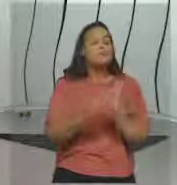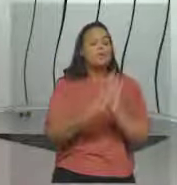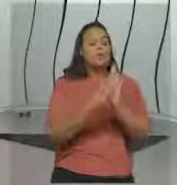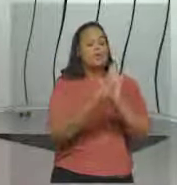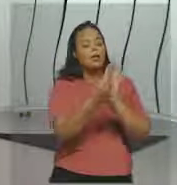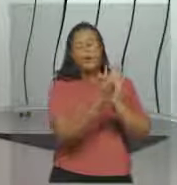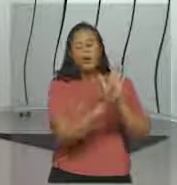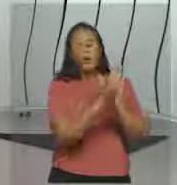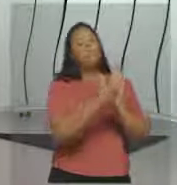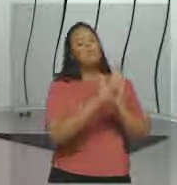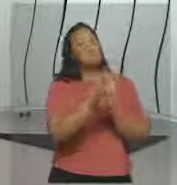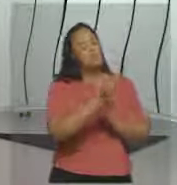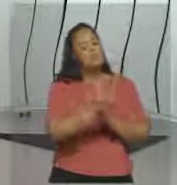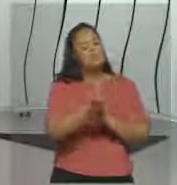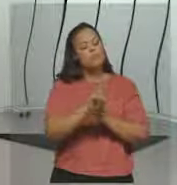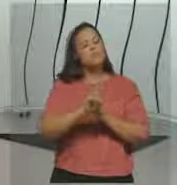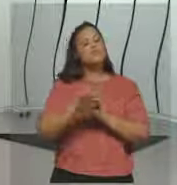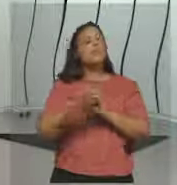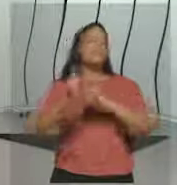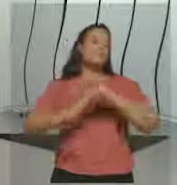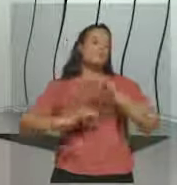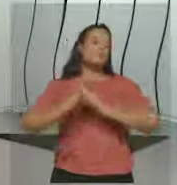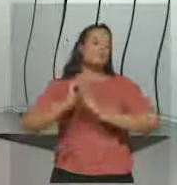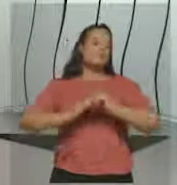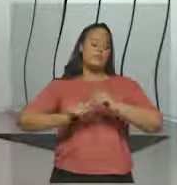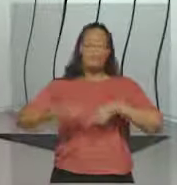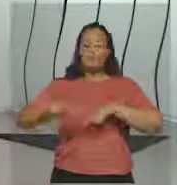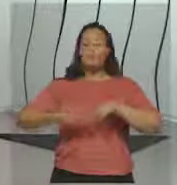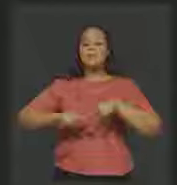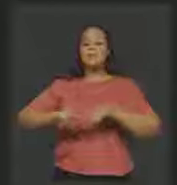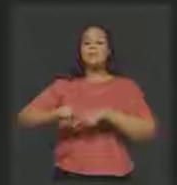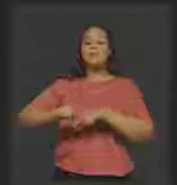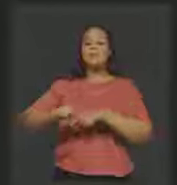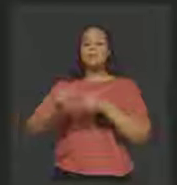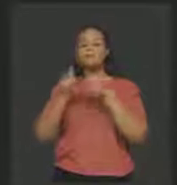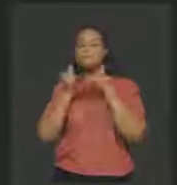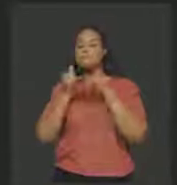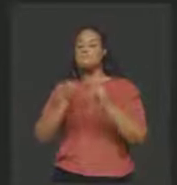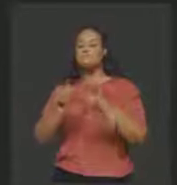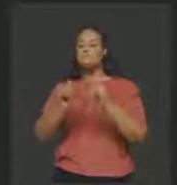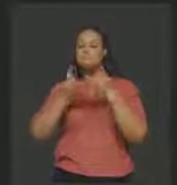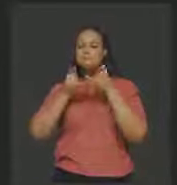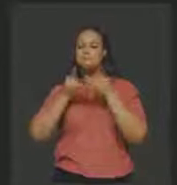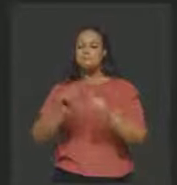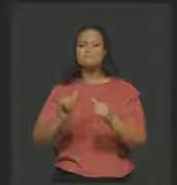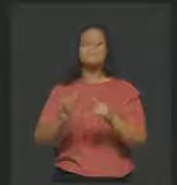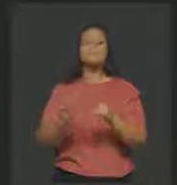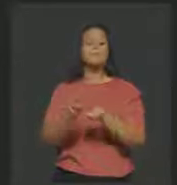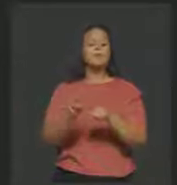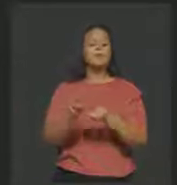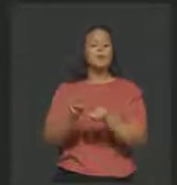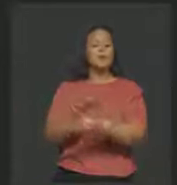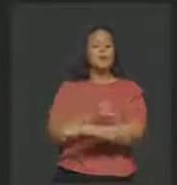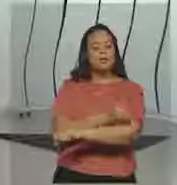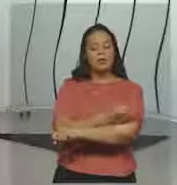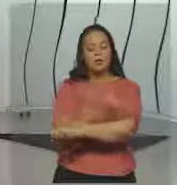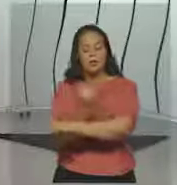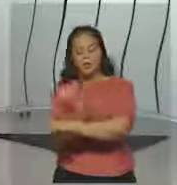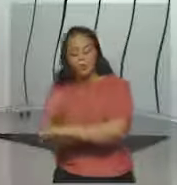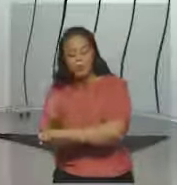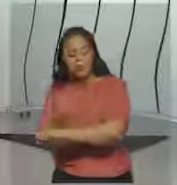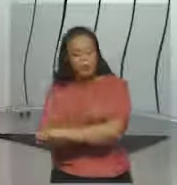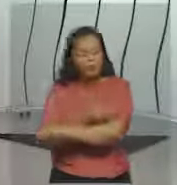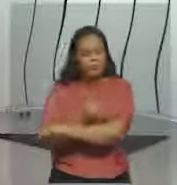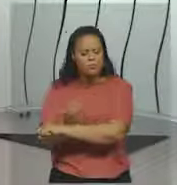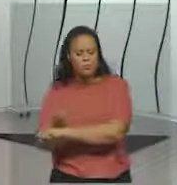utilizados entre as pessoas que trabalham nessa área com eletricidade. E falamos aqui de medidores, né? Que você tem medidores que conseguem